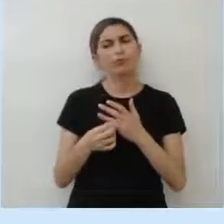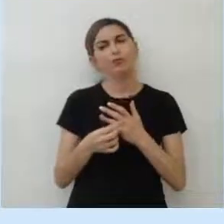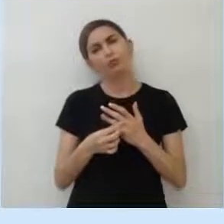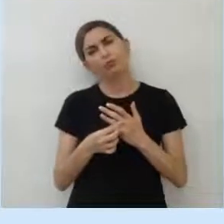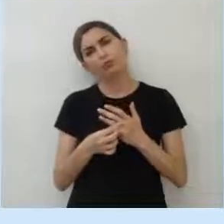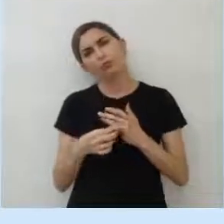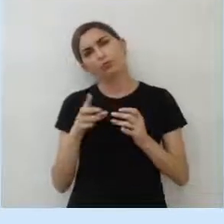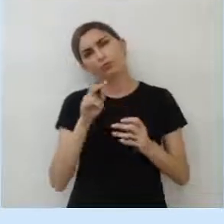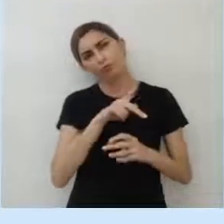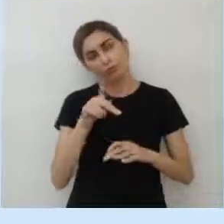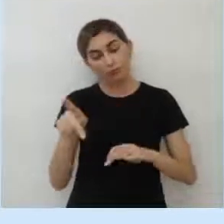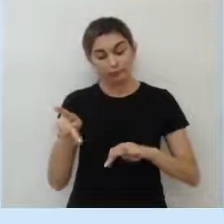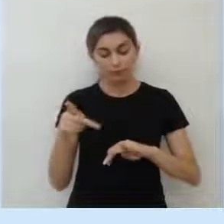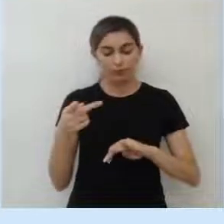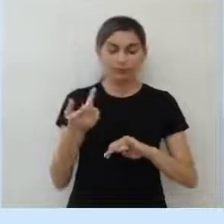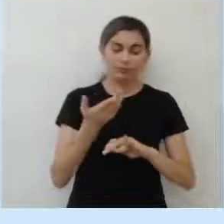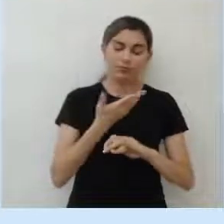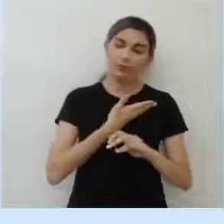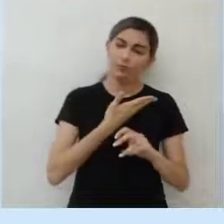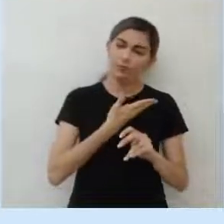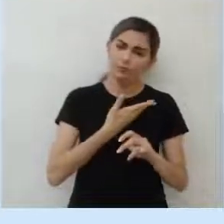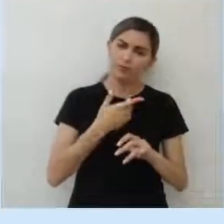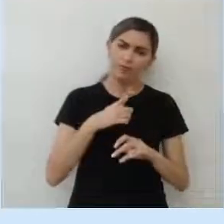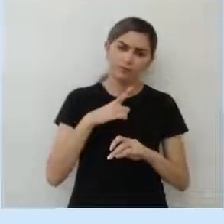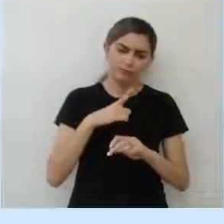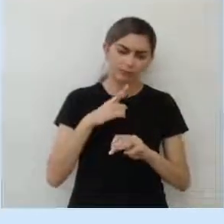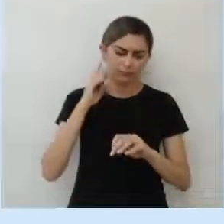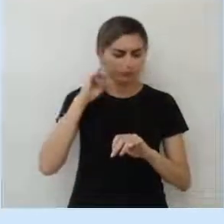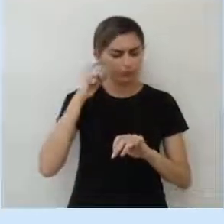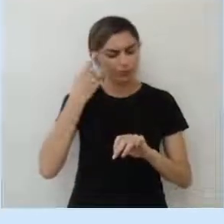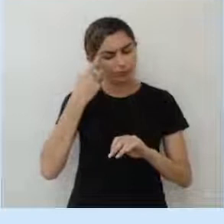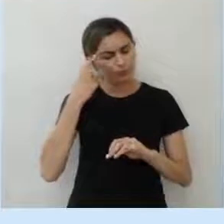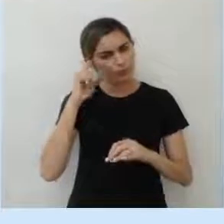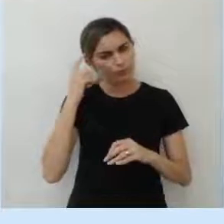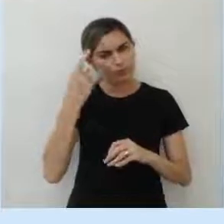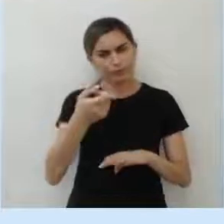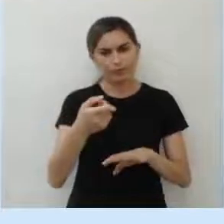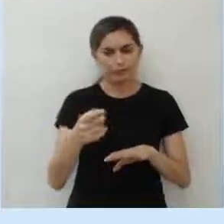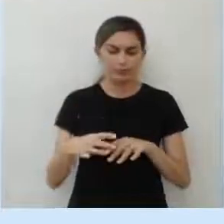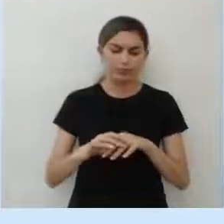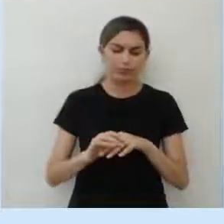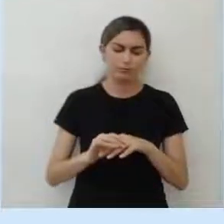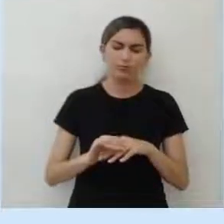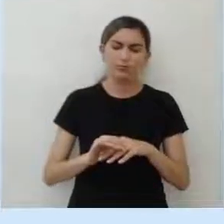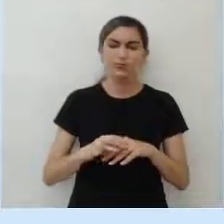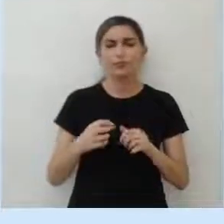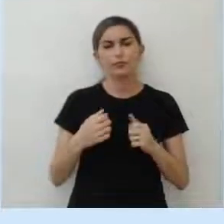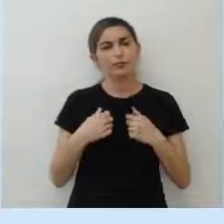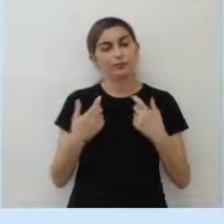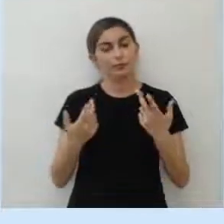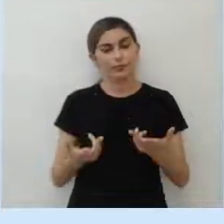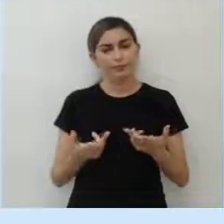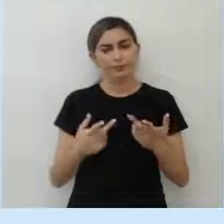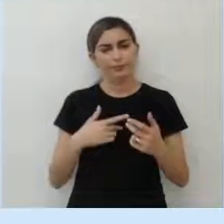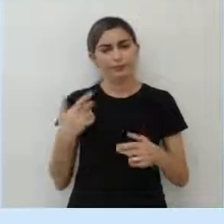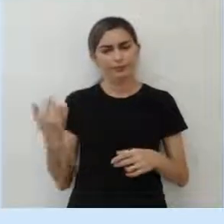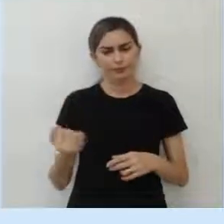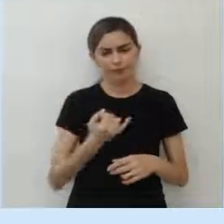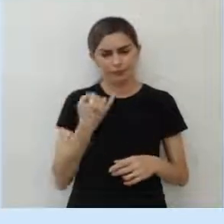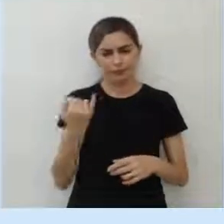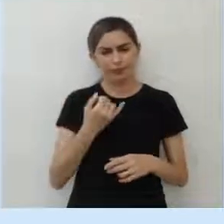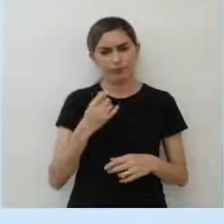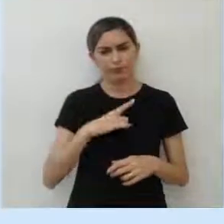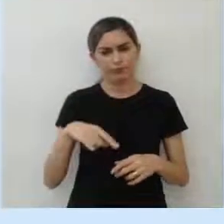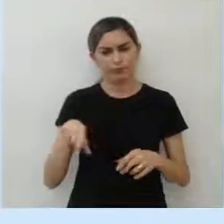para o professor, que você tem as suas dúvidas, né, o seu questionamento. Gente, é importante a